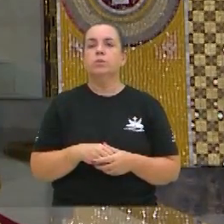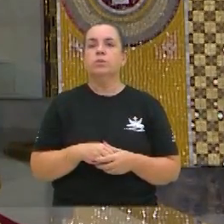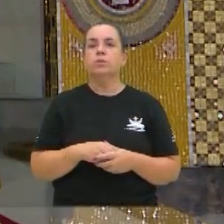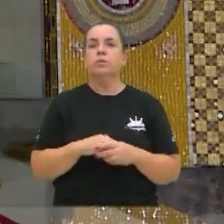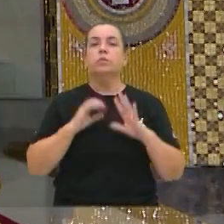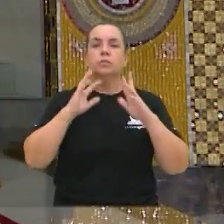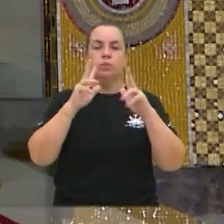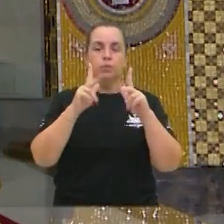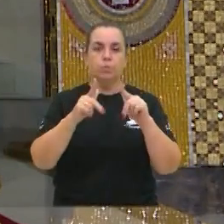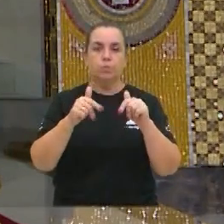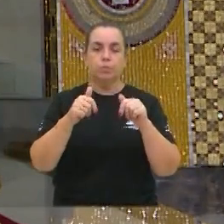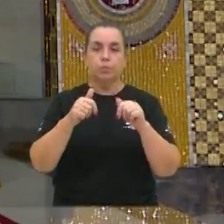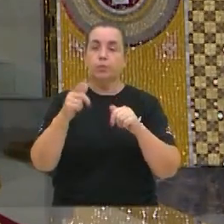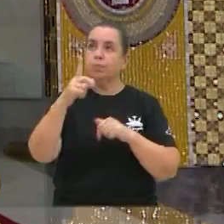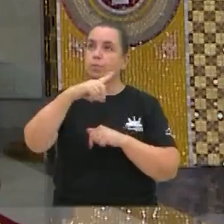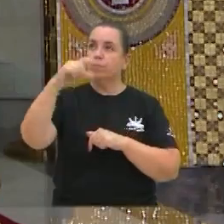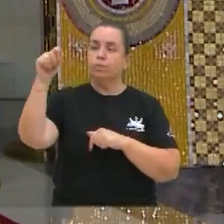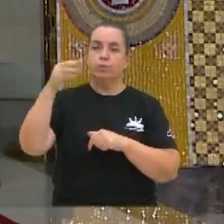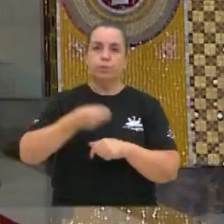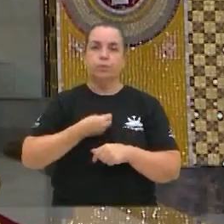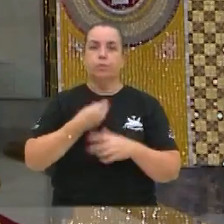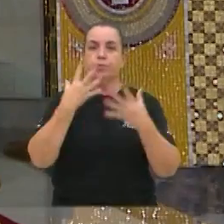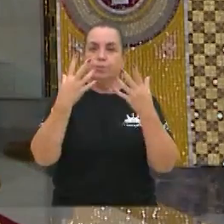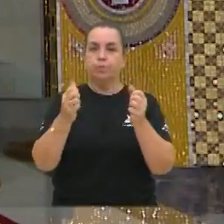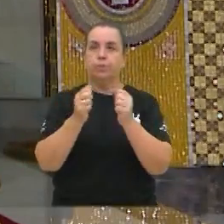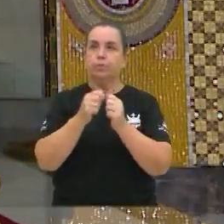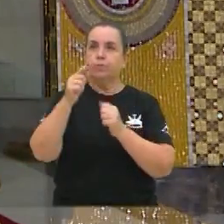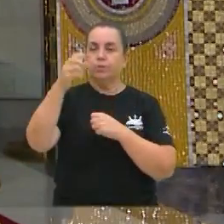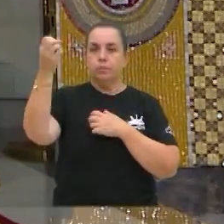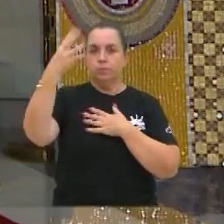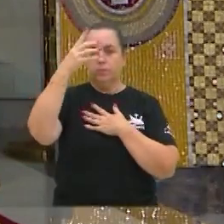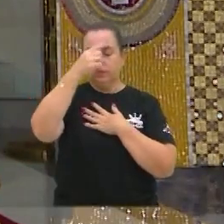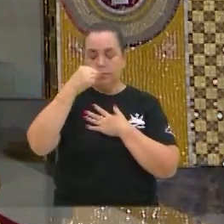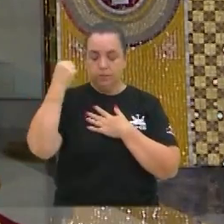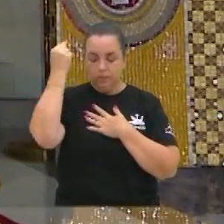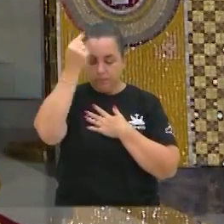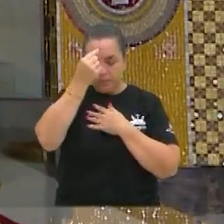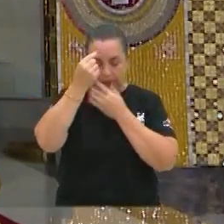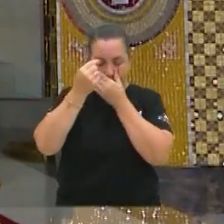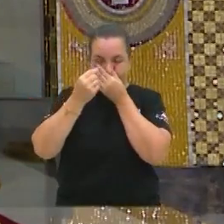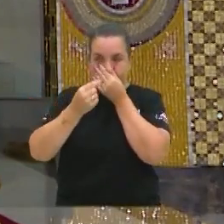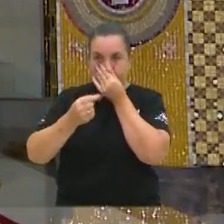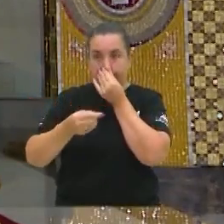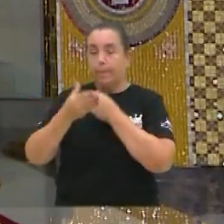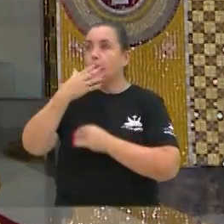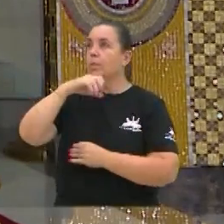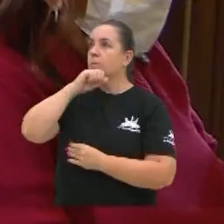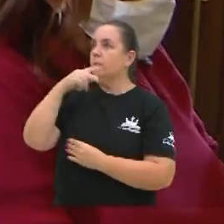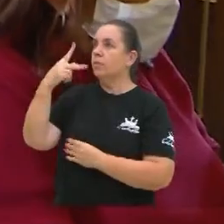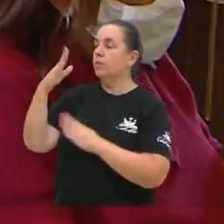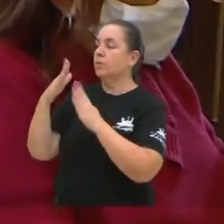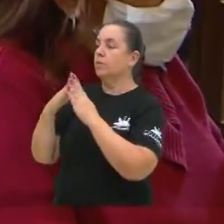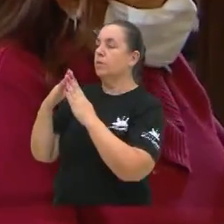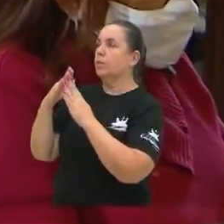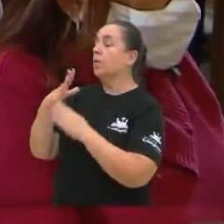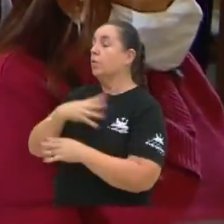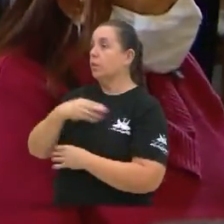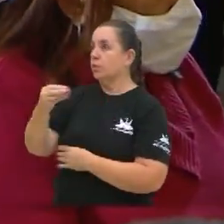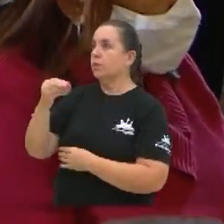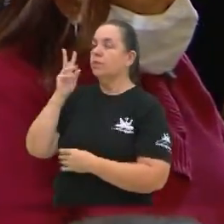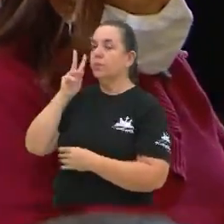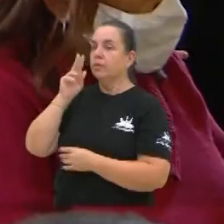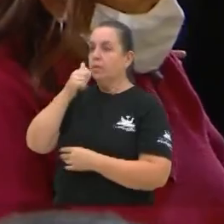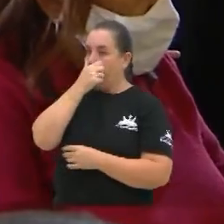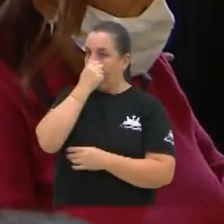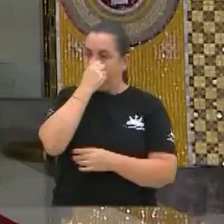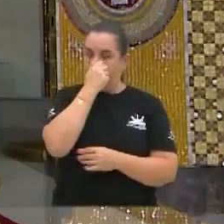de todos os que partiram desta vida, acolhei-os junto a vós, na luz da vossa face. Lembrai-vos, ó Pai, dos